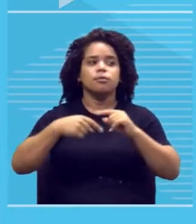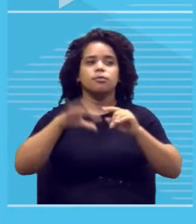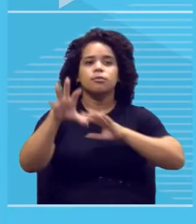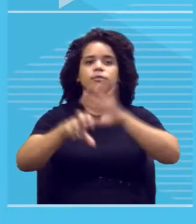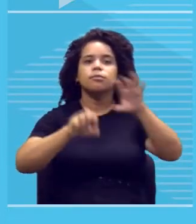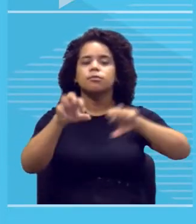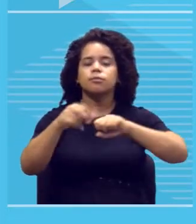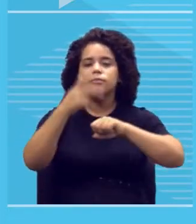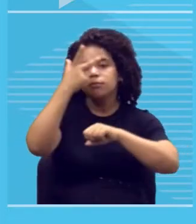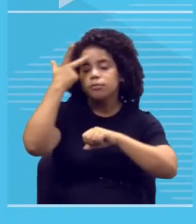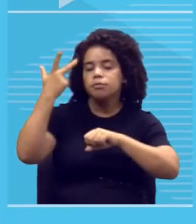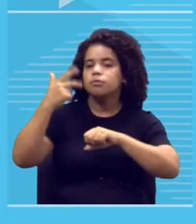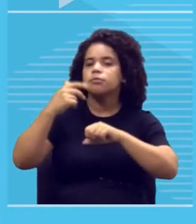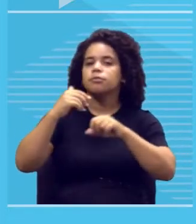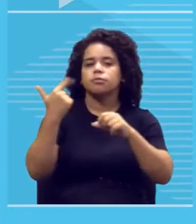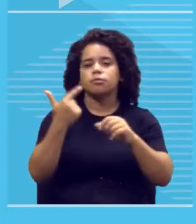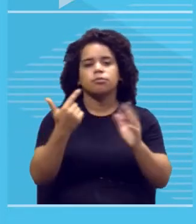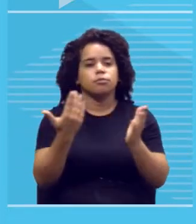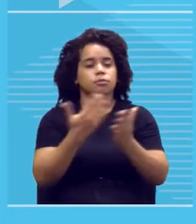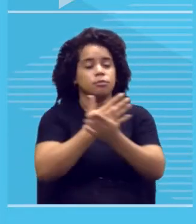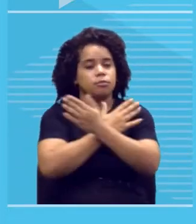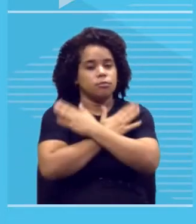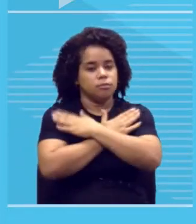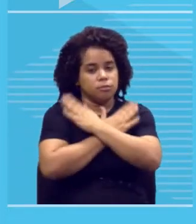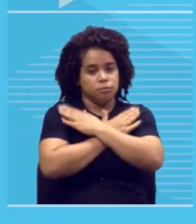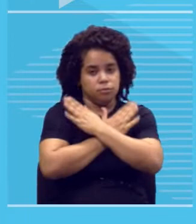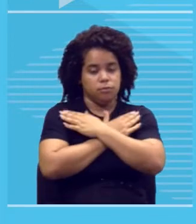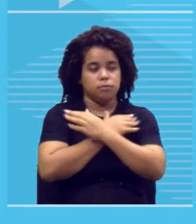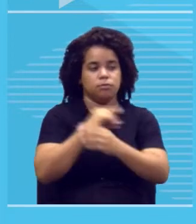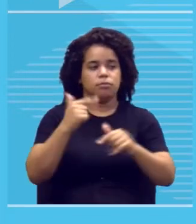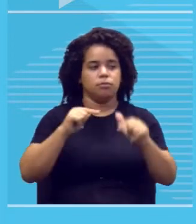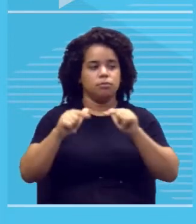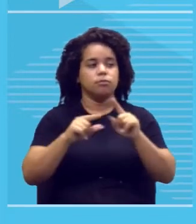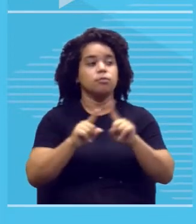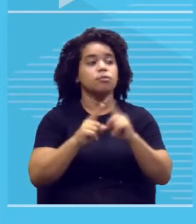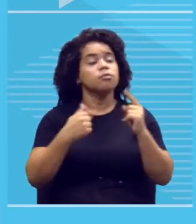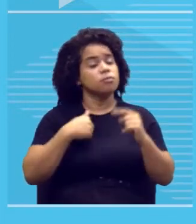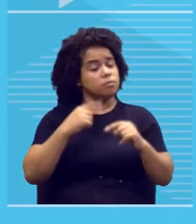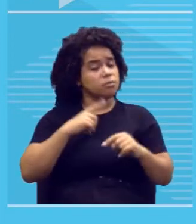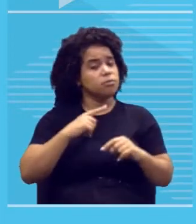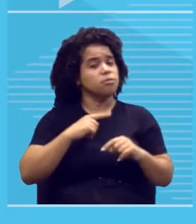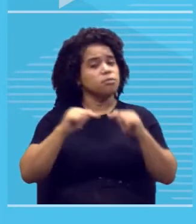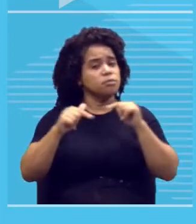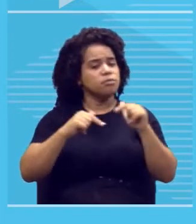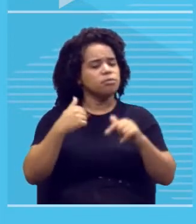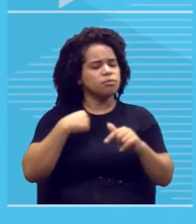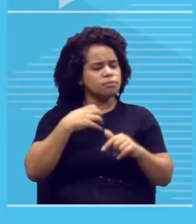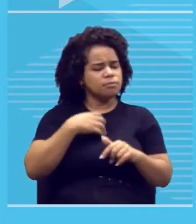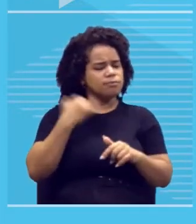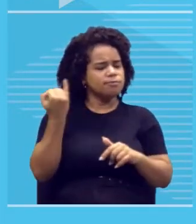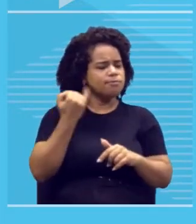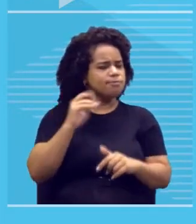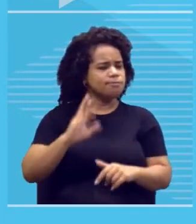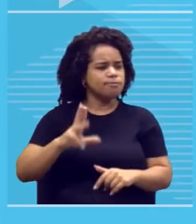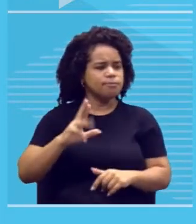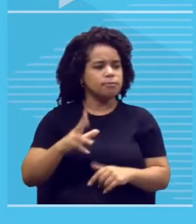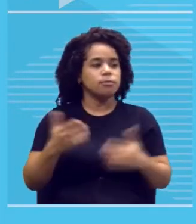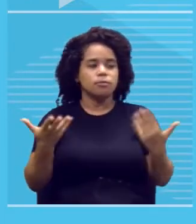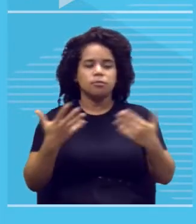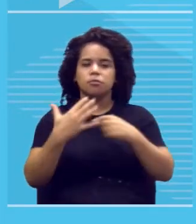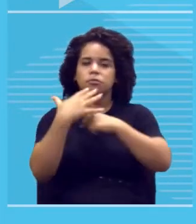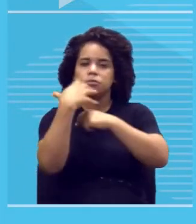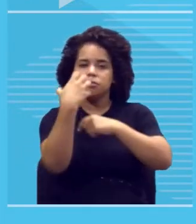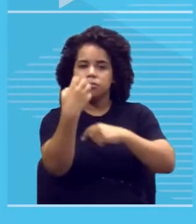os desempregados Mas como eu tenho meu emprego também não me importei agora estão me